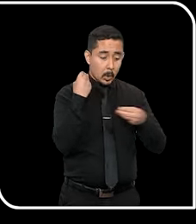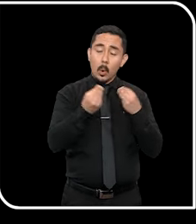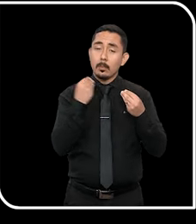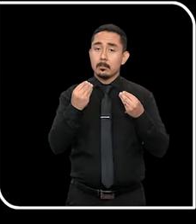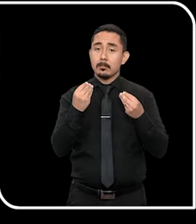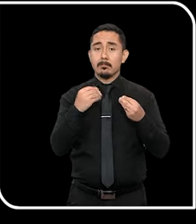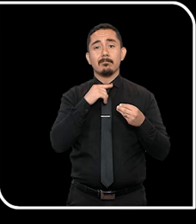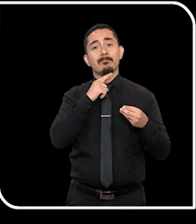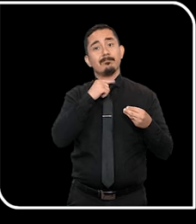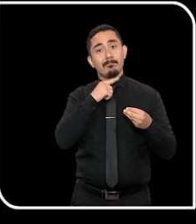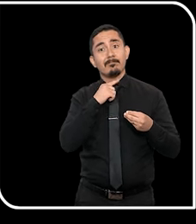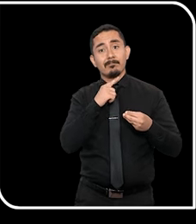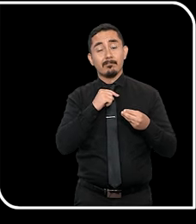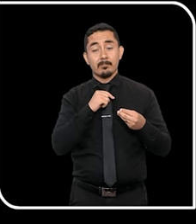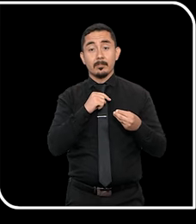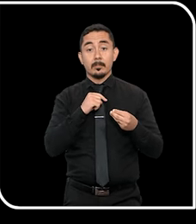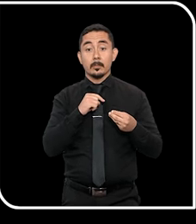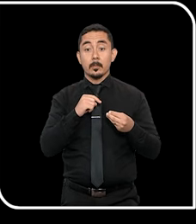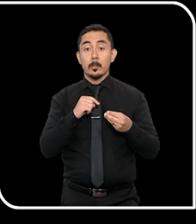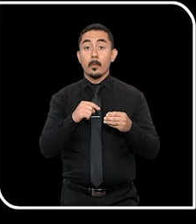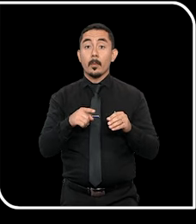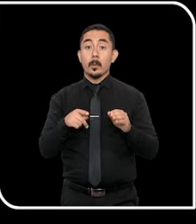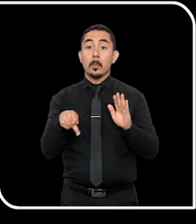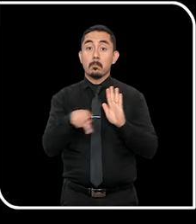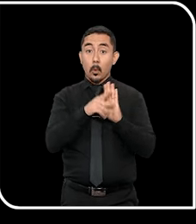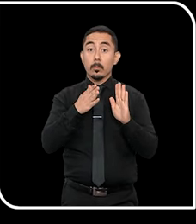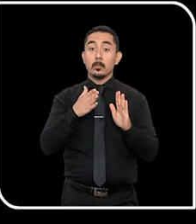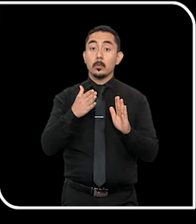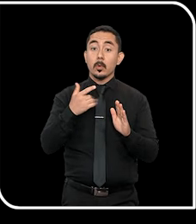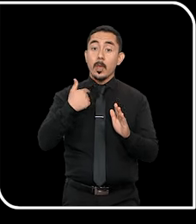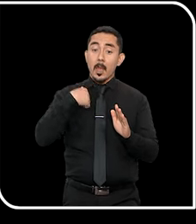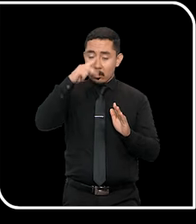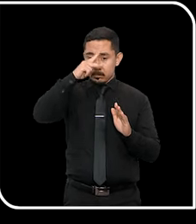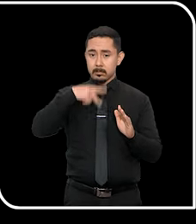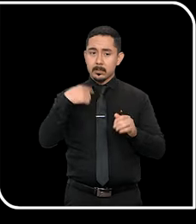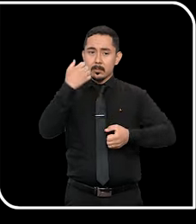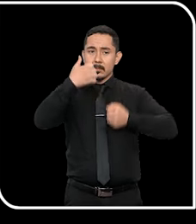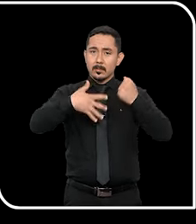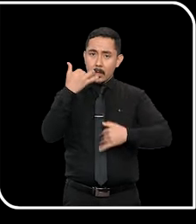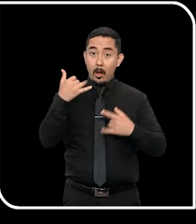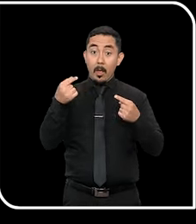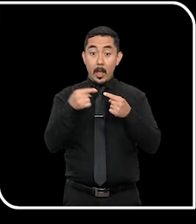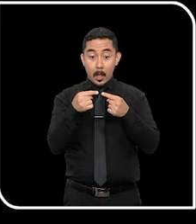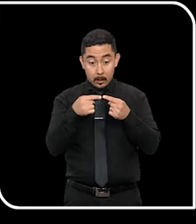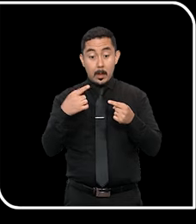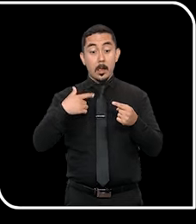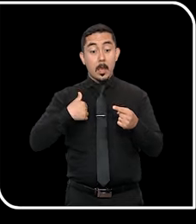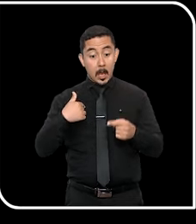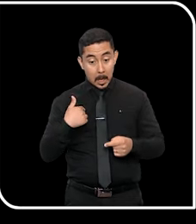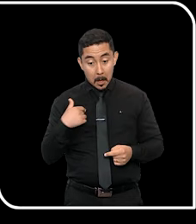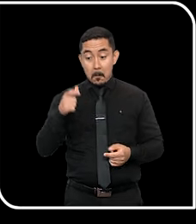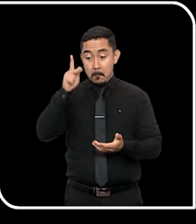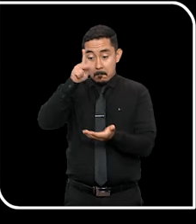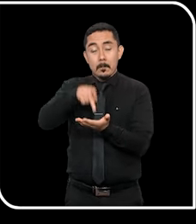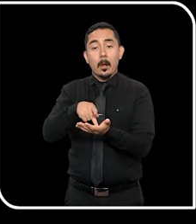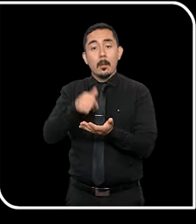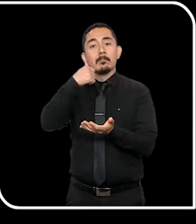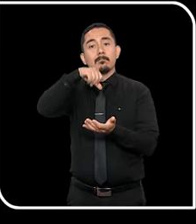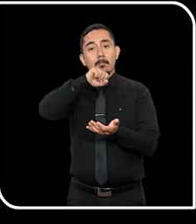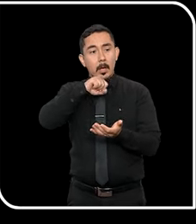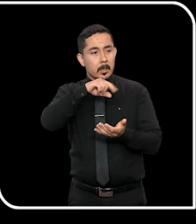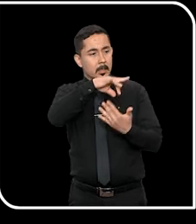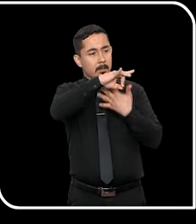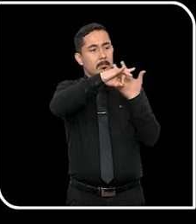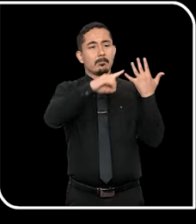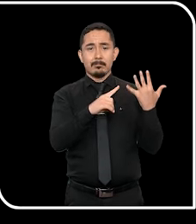Dra Juliana de eh do meu lugar de fala fica muito claro de que eu sou uma mãe de uma criança com deficiência né